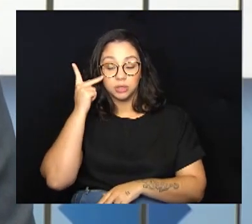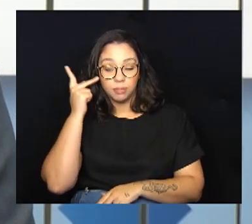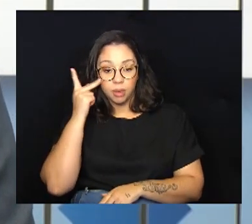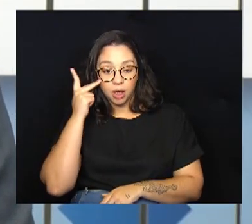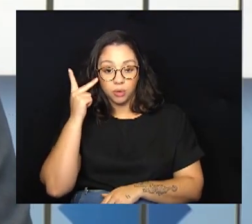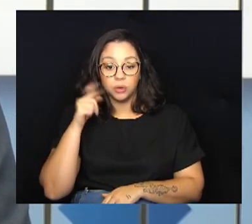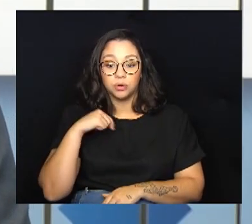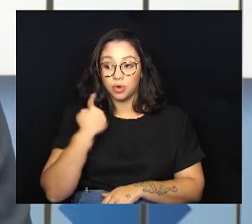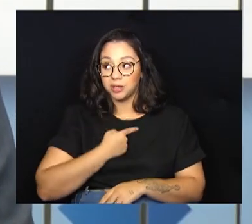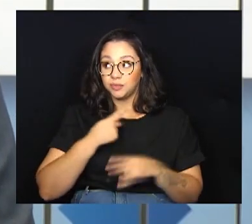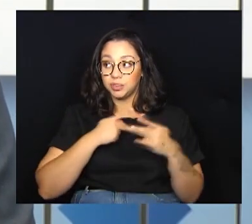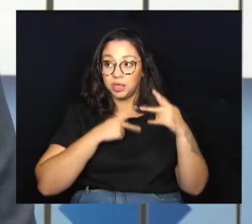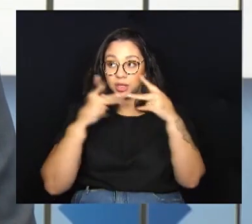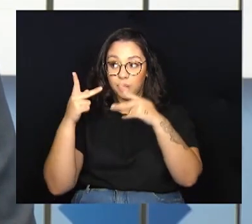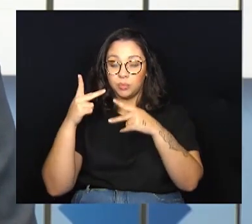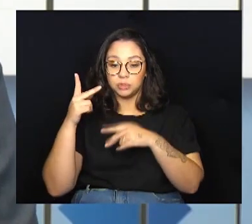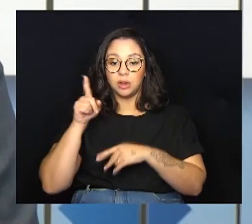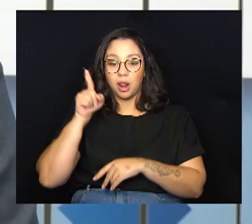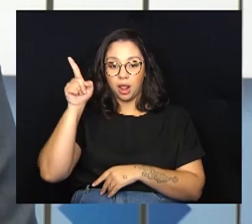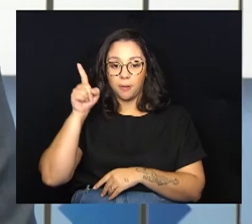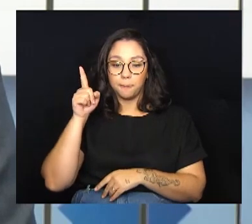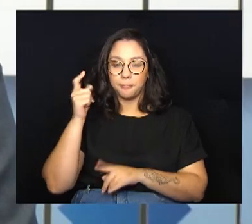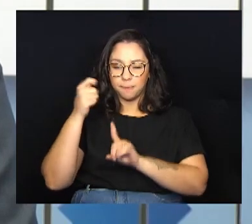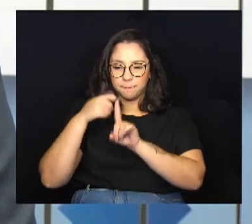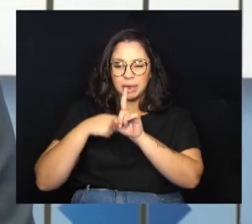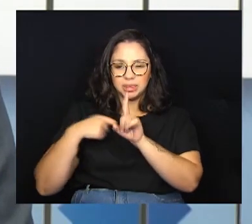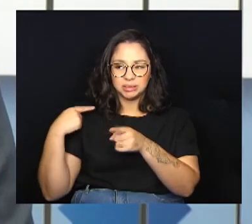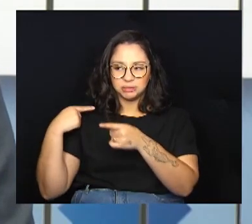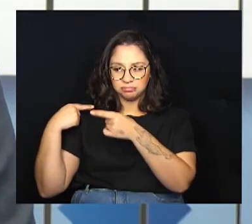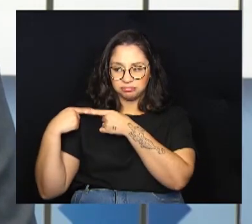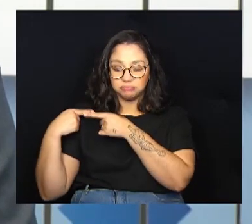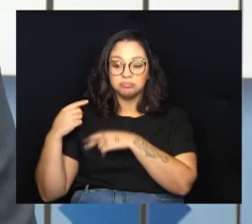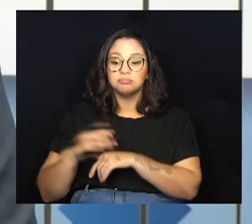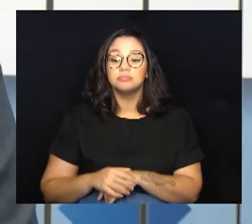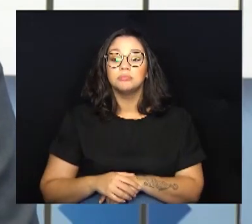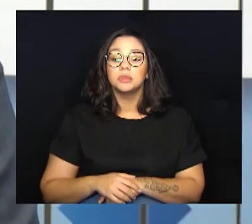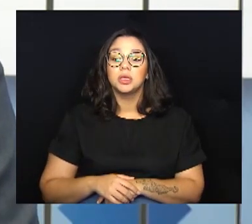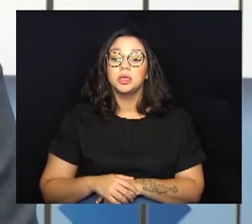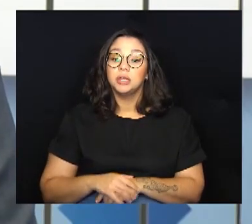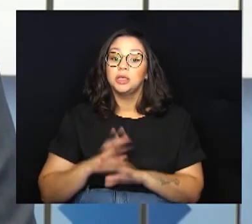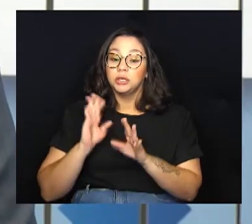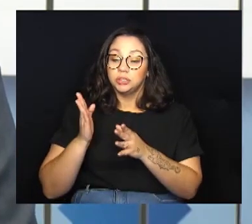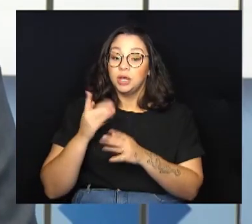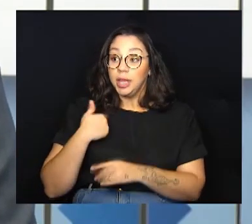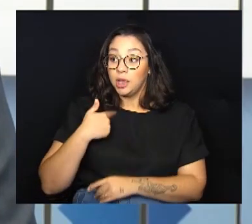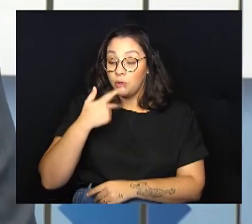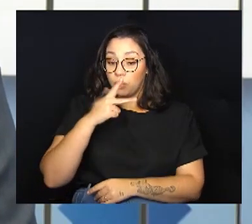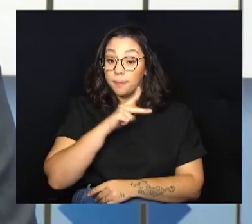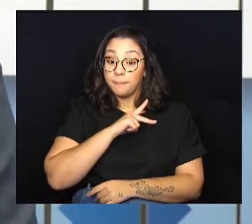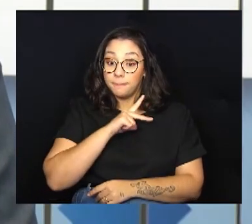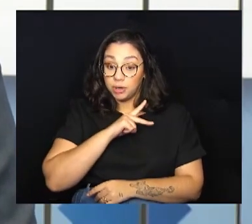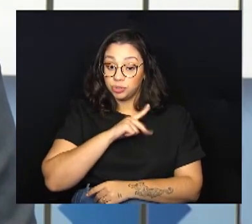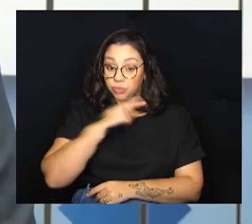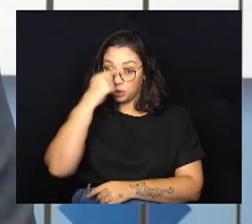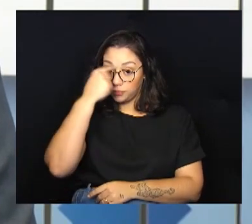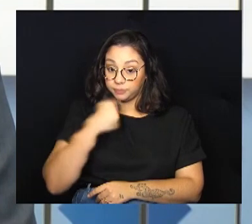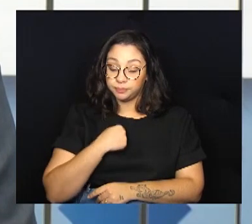uma visão diferente da vida dela. Então a gente, mais do que falar de droga, a gente fala de gente, a gente fala de pessoa, olhar para a